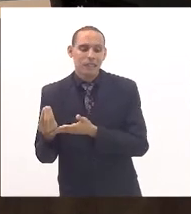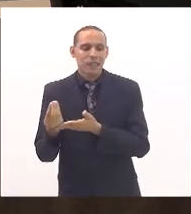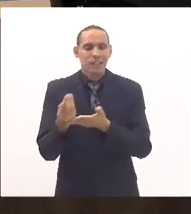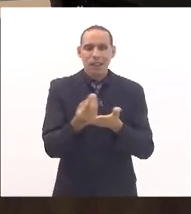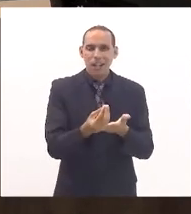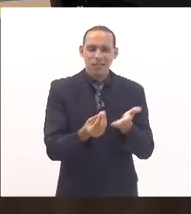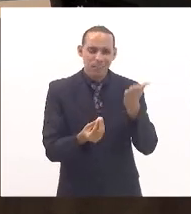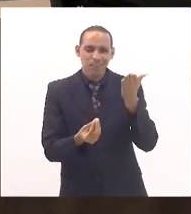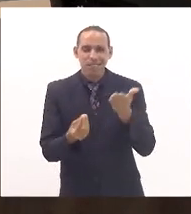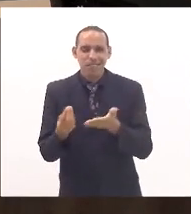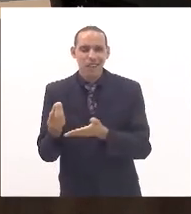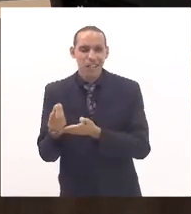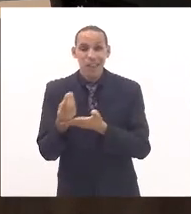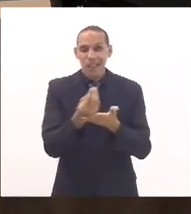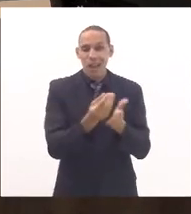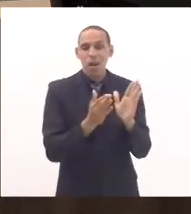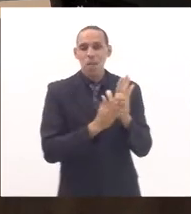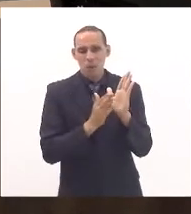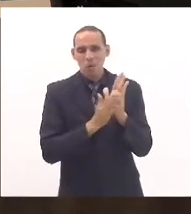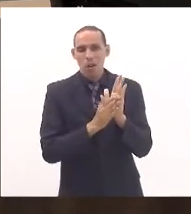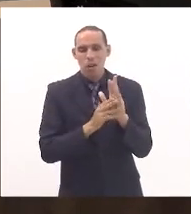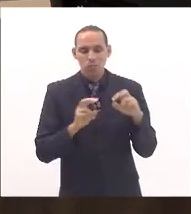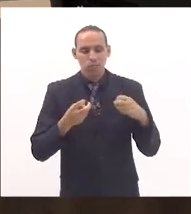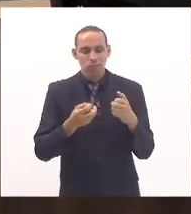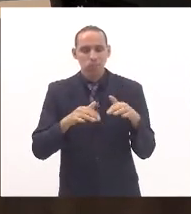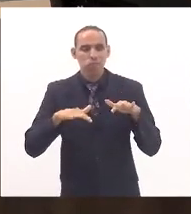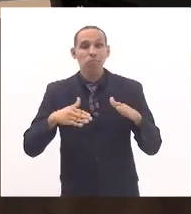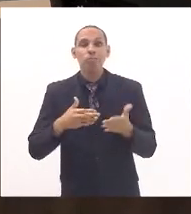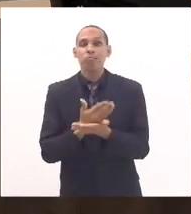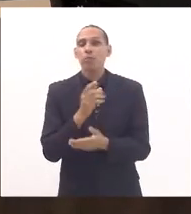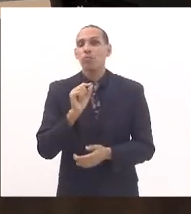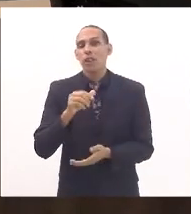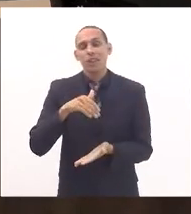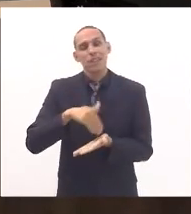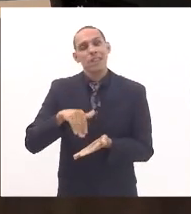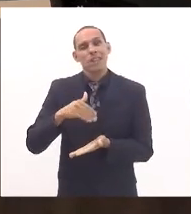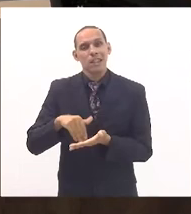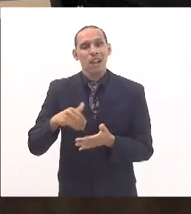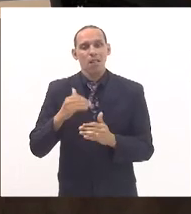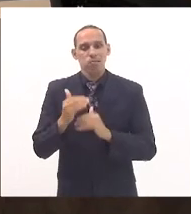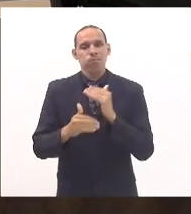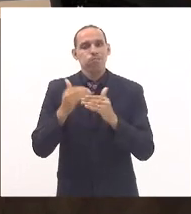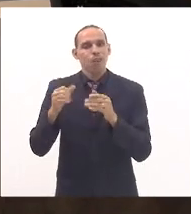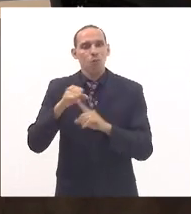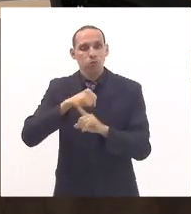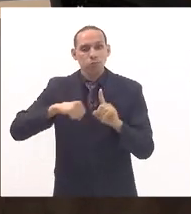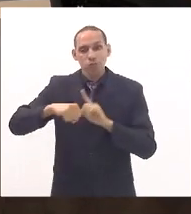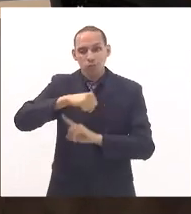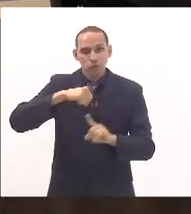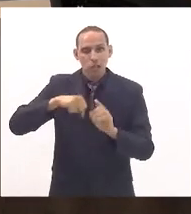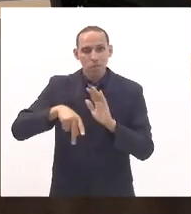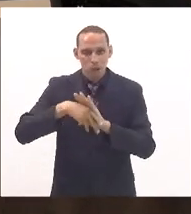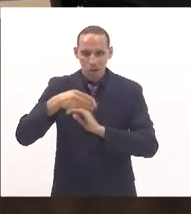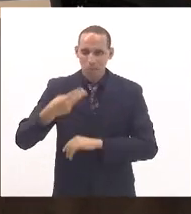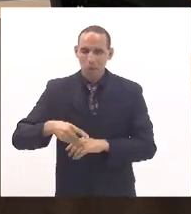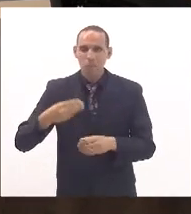Excelência propôs e o plenário aprovou, a Secretaria de Desenvolvimento Social do município, à